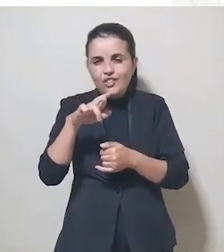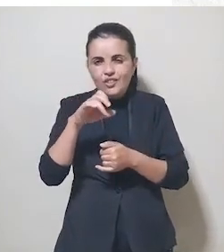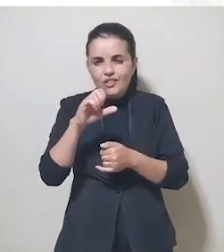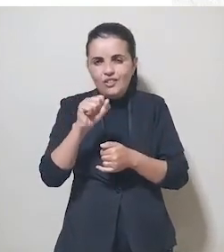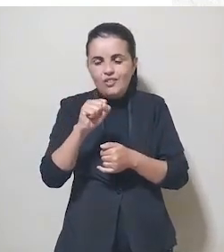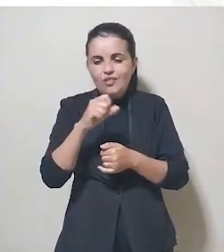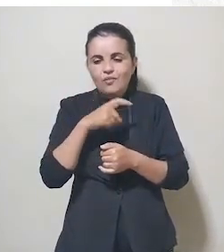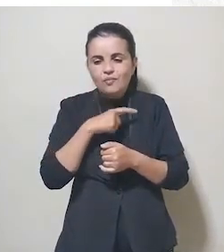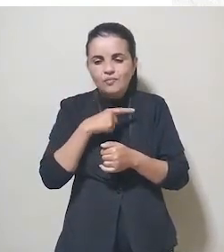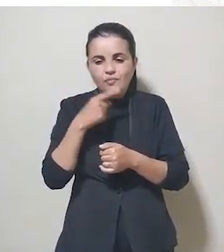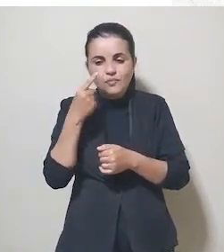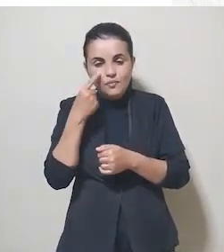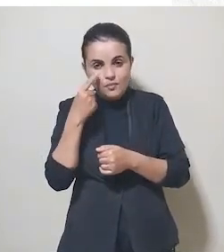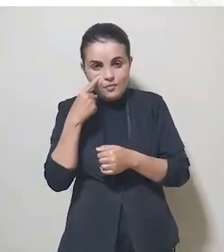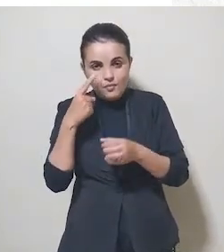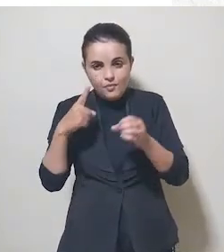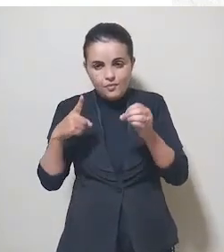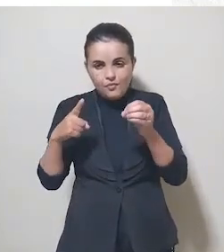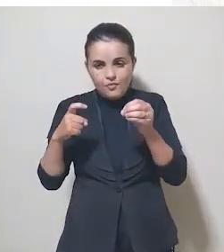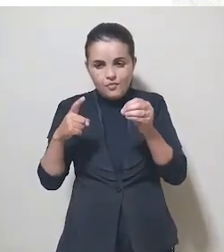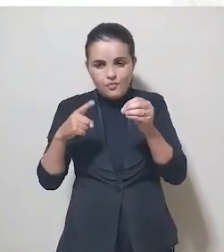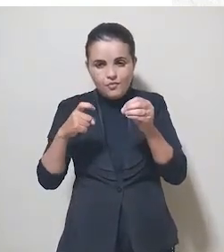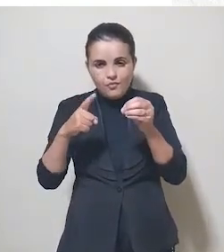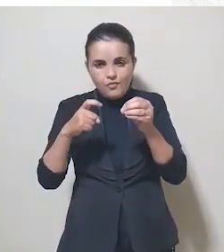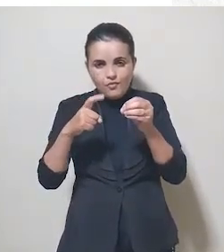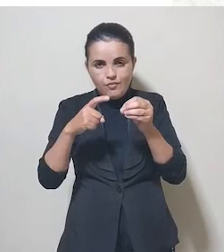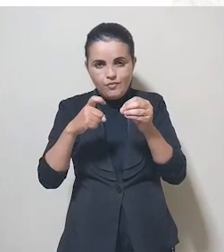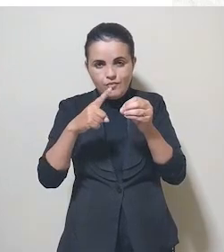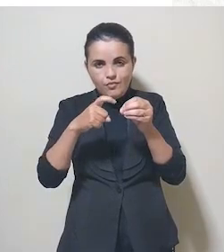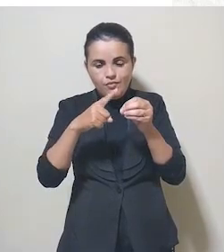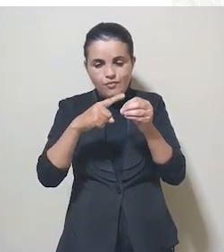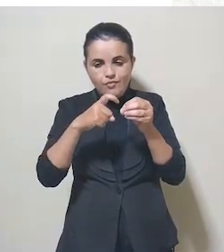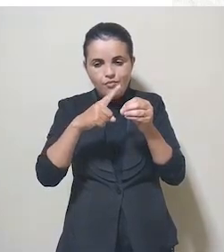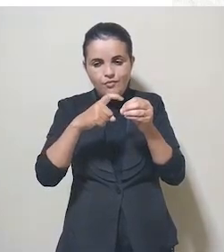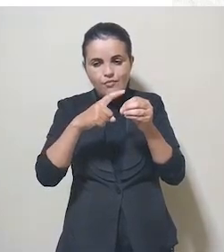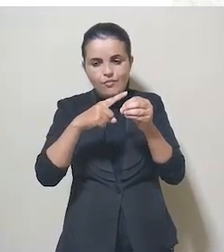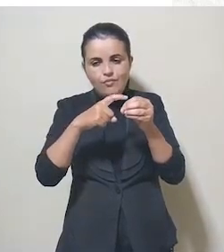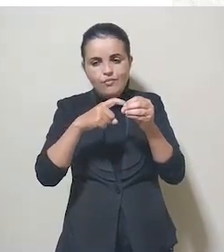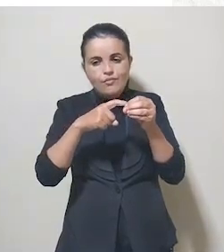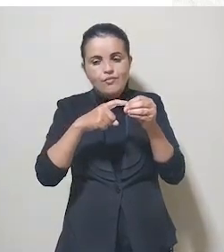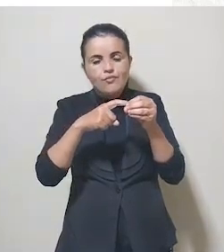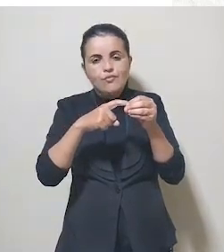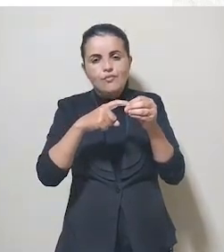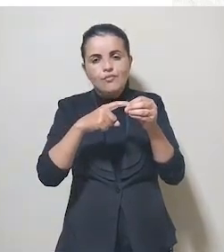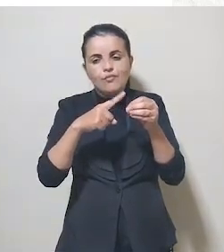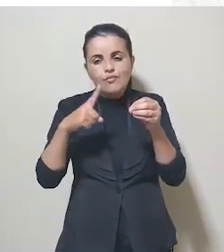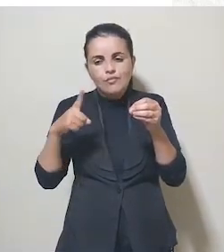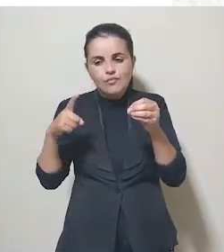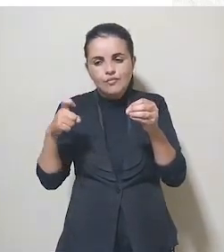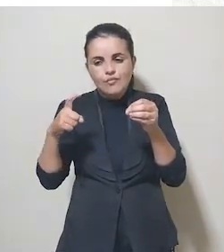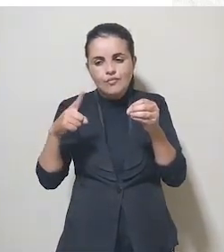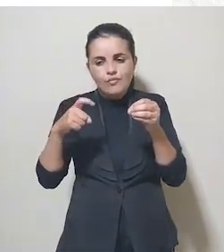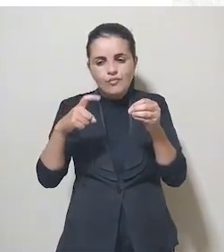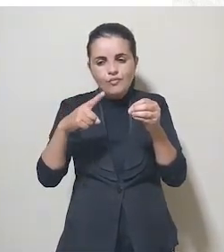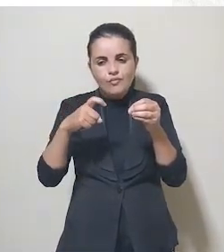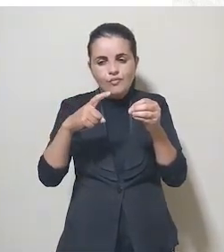essa cauda, essa região aqui, no qual vai estar alguns